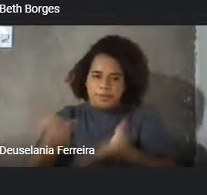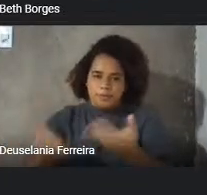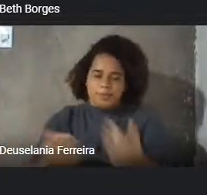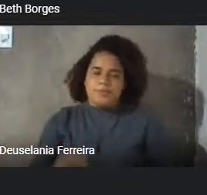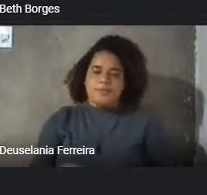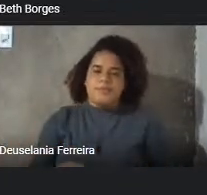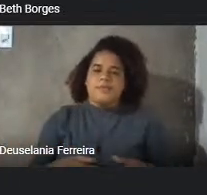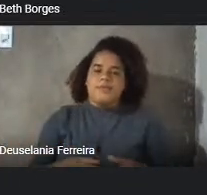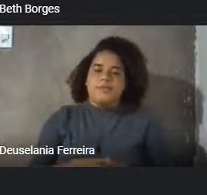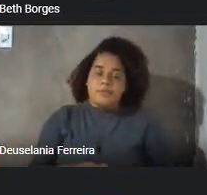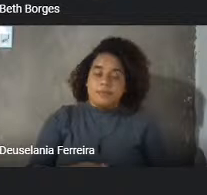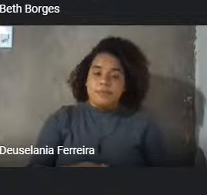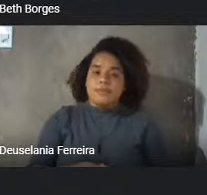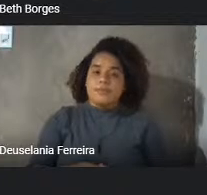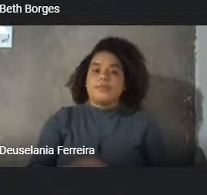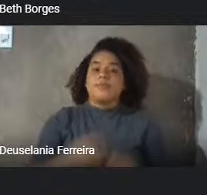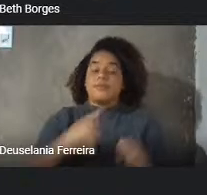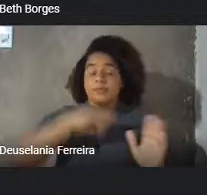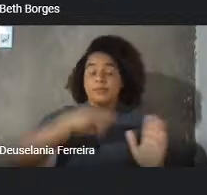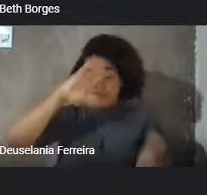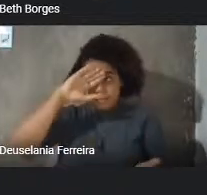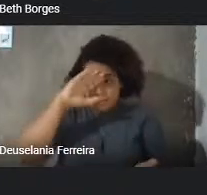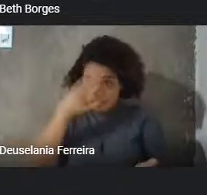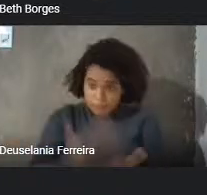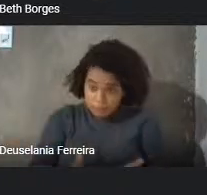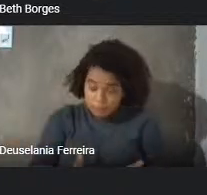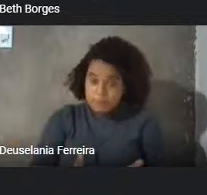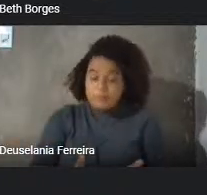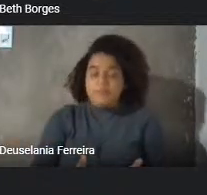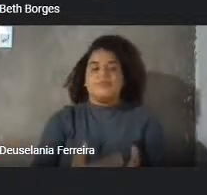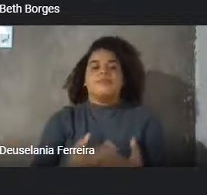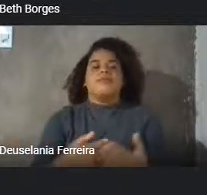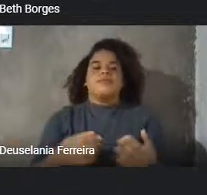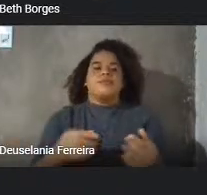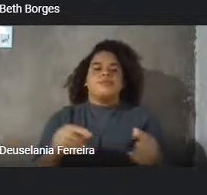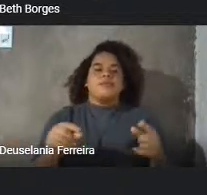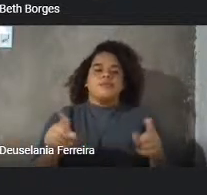Obrigado. A confiança, pode passar.